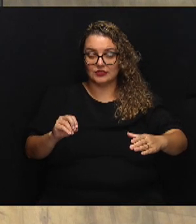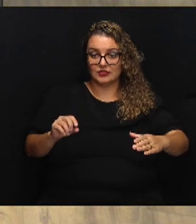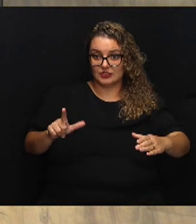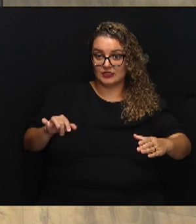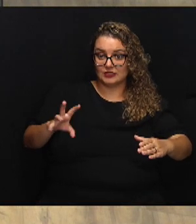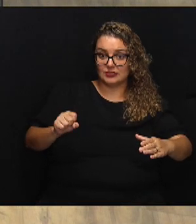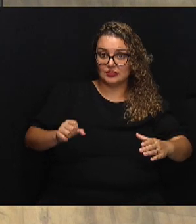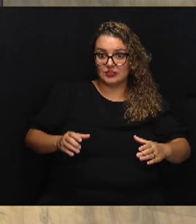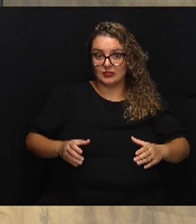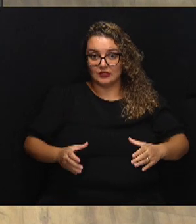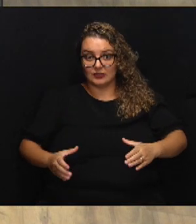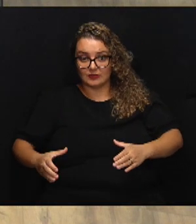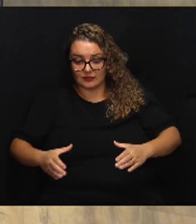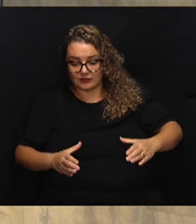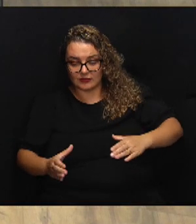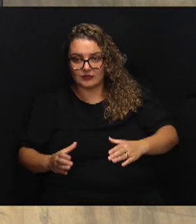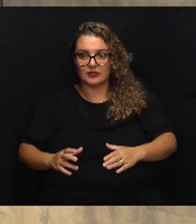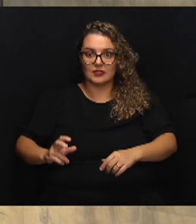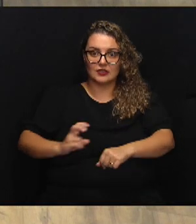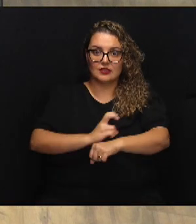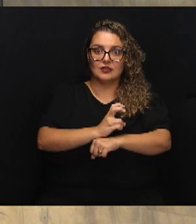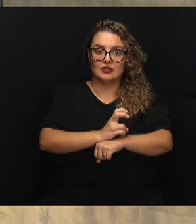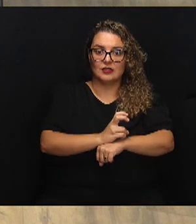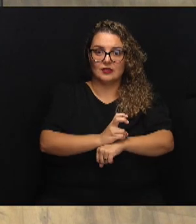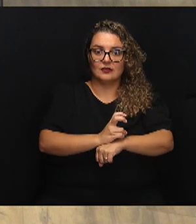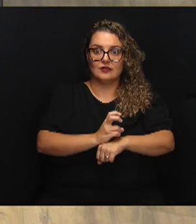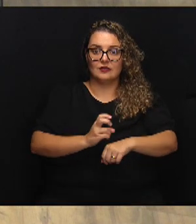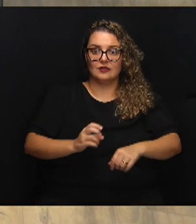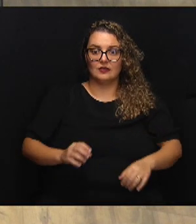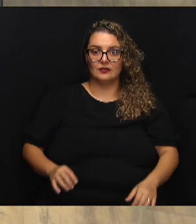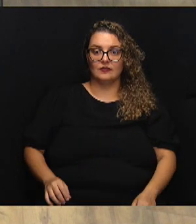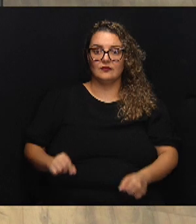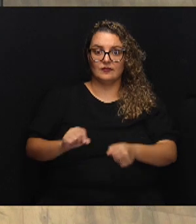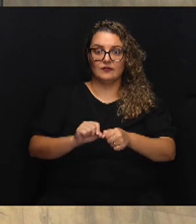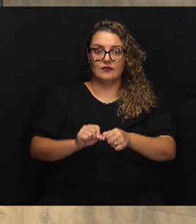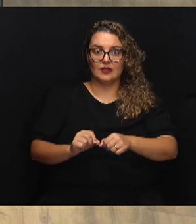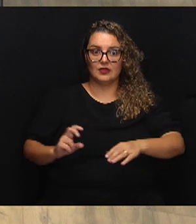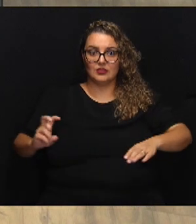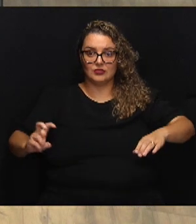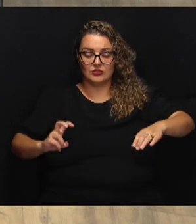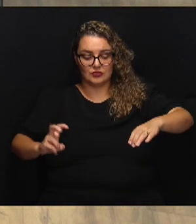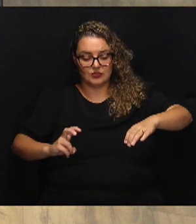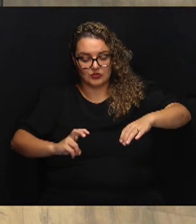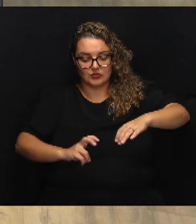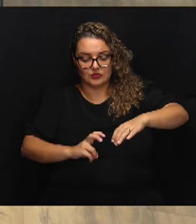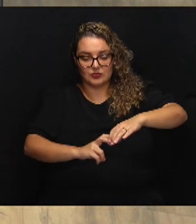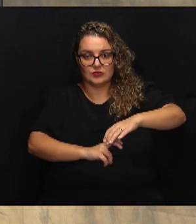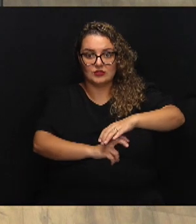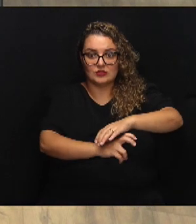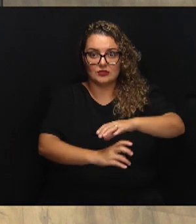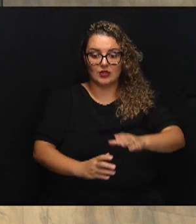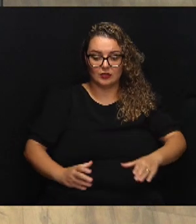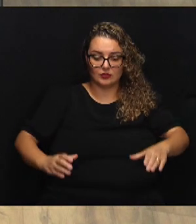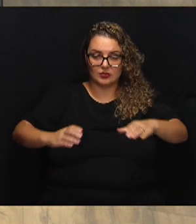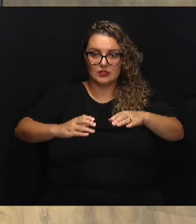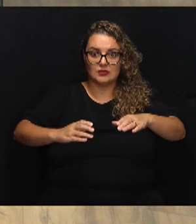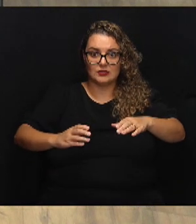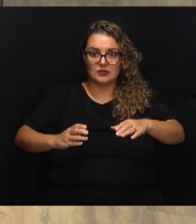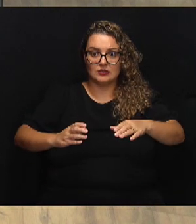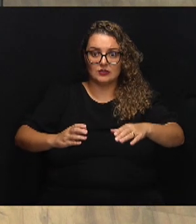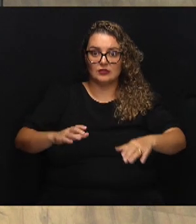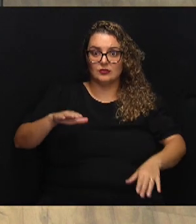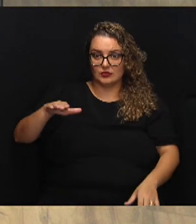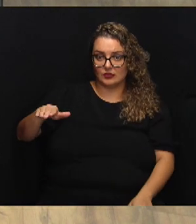fui devagarzinho, consegui, né, fazer com que ela entrasse. Aí ela entrou dentro do galão, aí eu